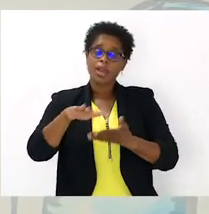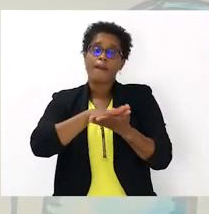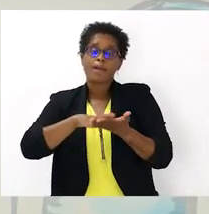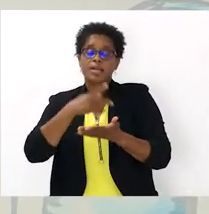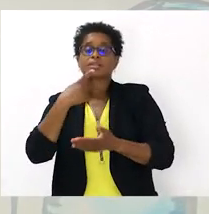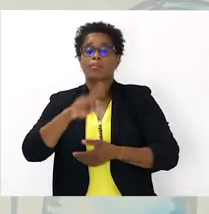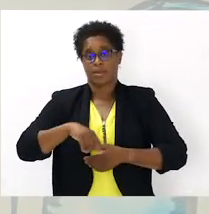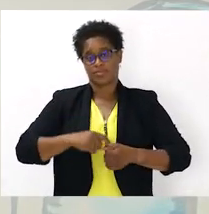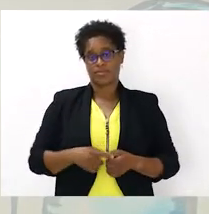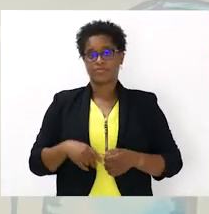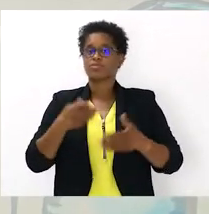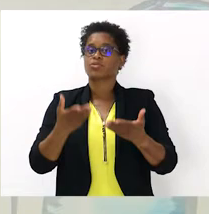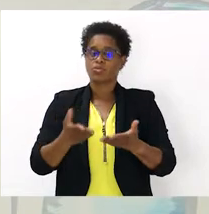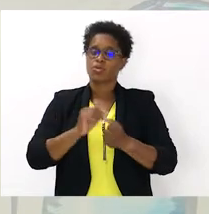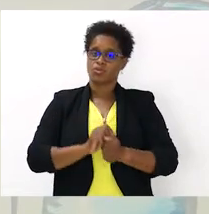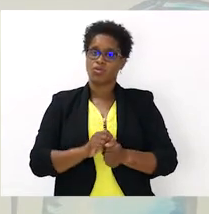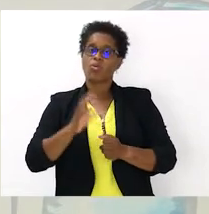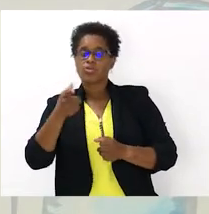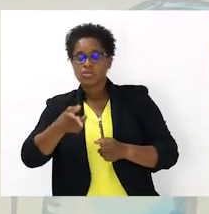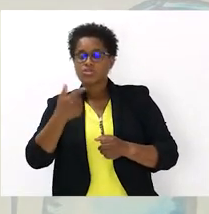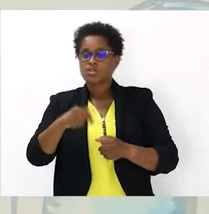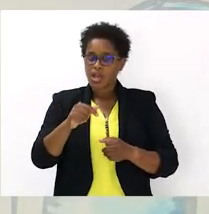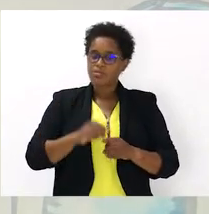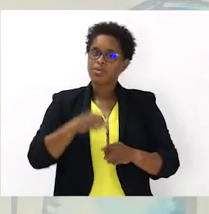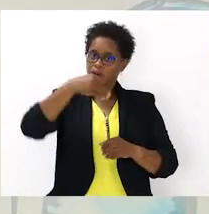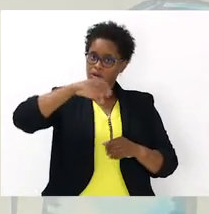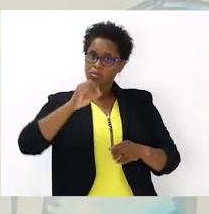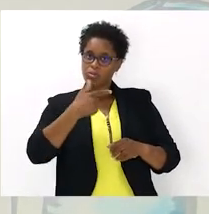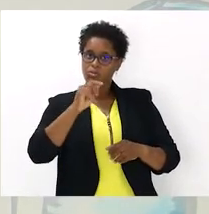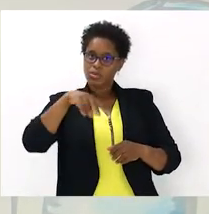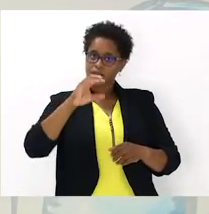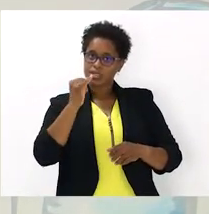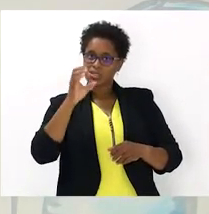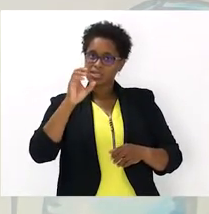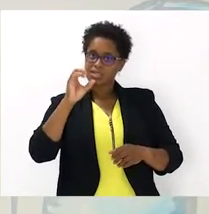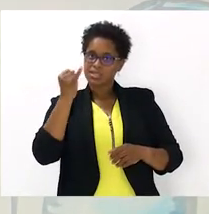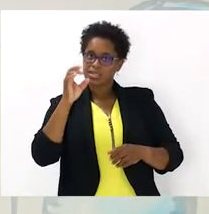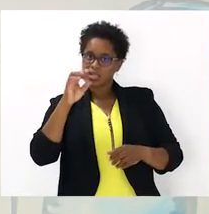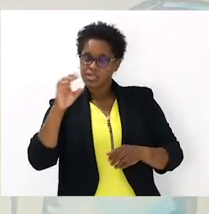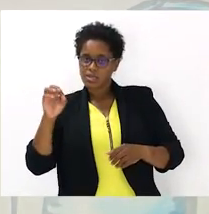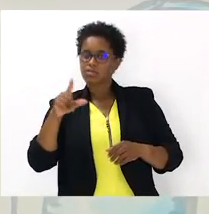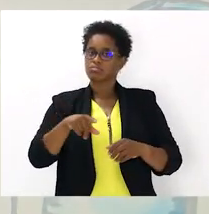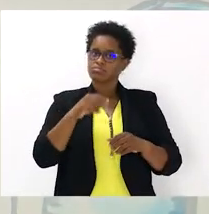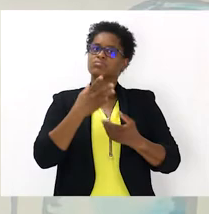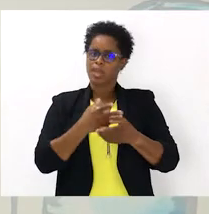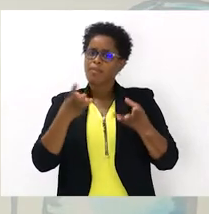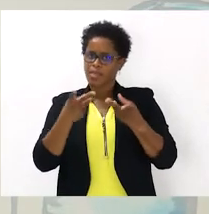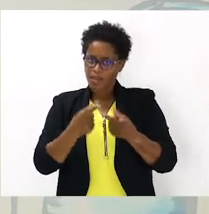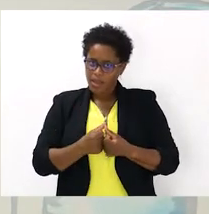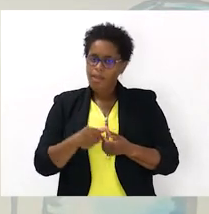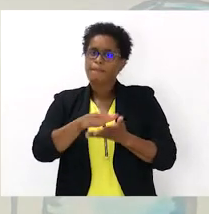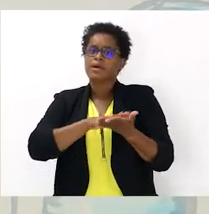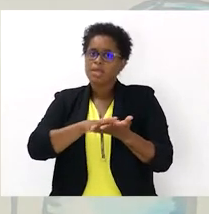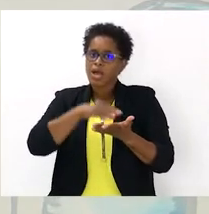se repete. Quanto a isso, estamos perante a potenciação, que é uma operação matemática baseada